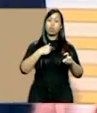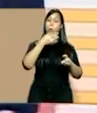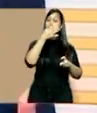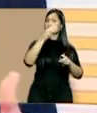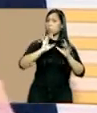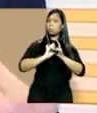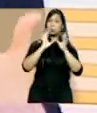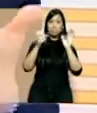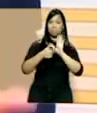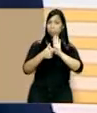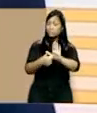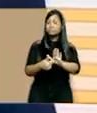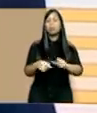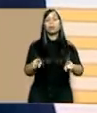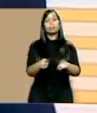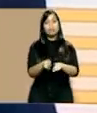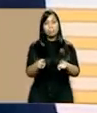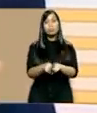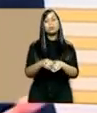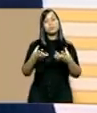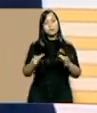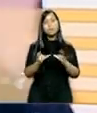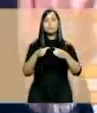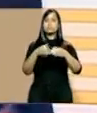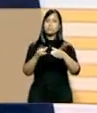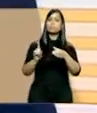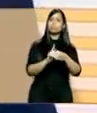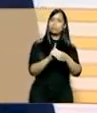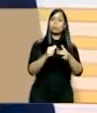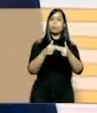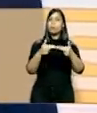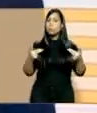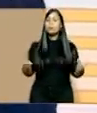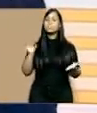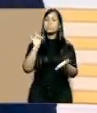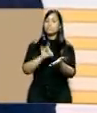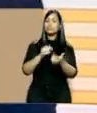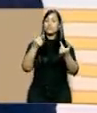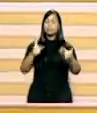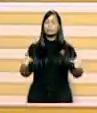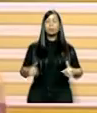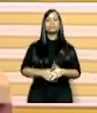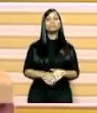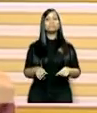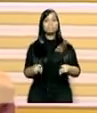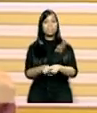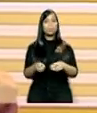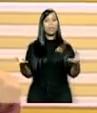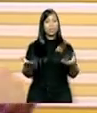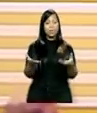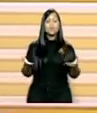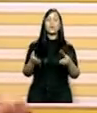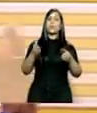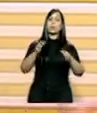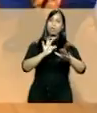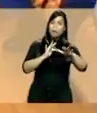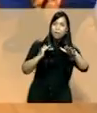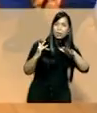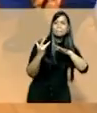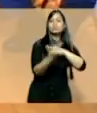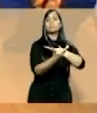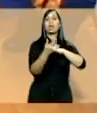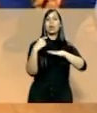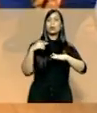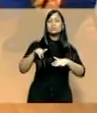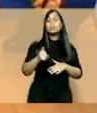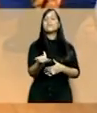como também de querer pertencer a um grupo falando coisas que nem são tão verdadeiras assim. Aproveitando esse gancho da rede social, Matheus, a gente foi conversar